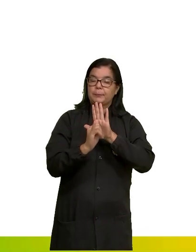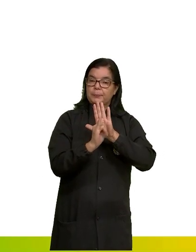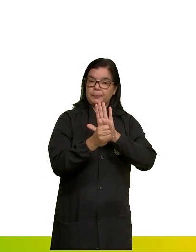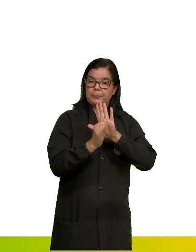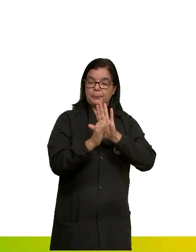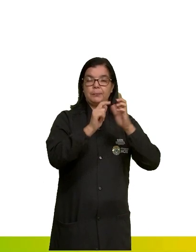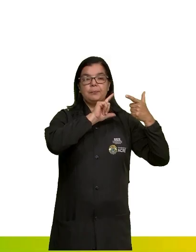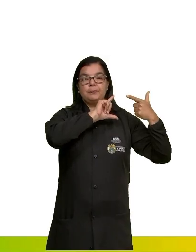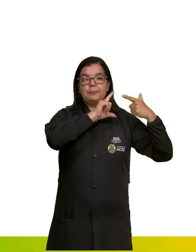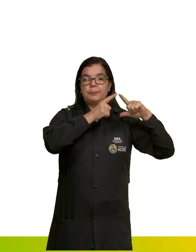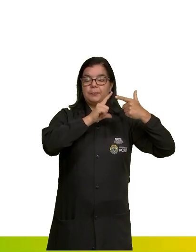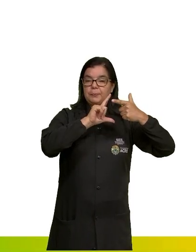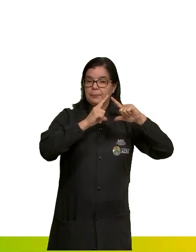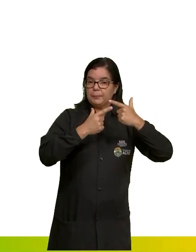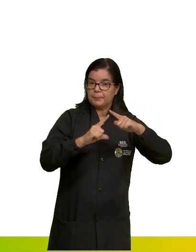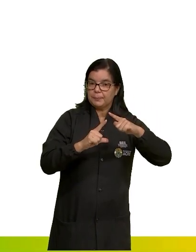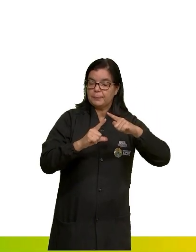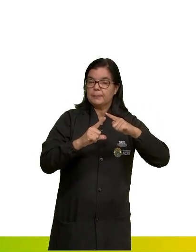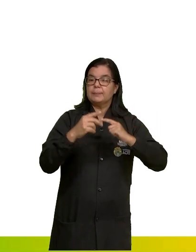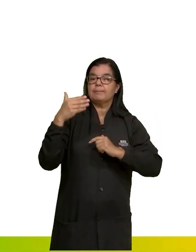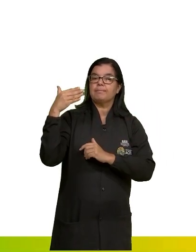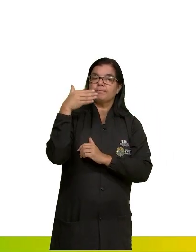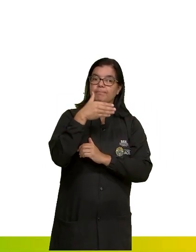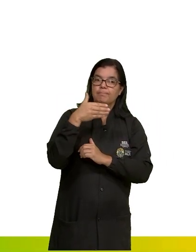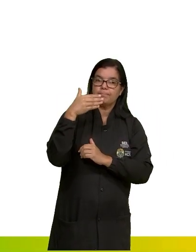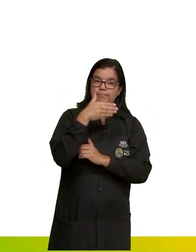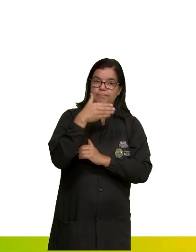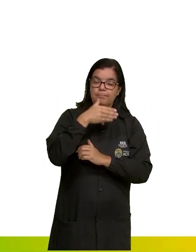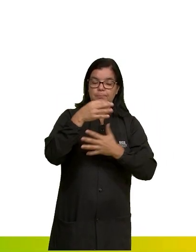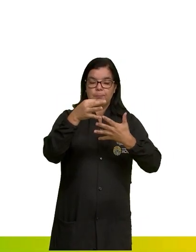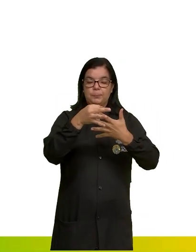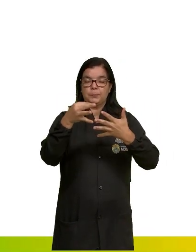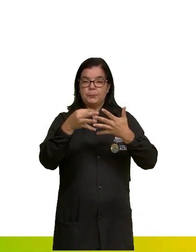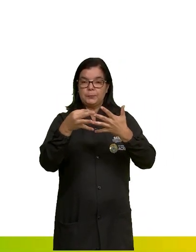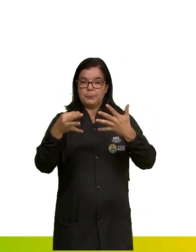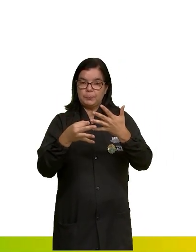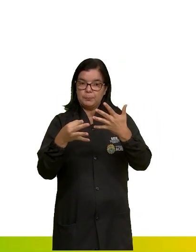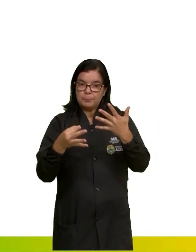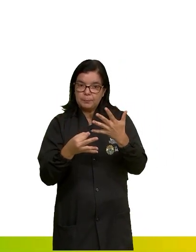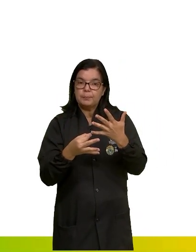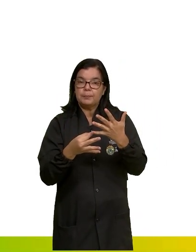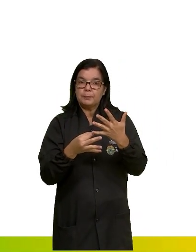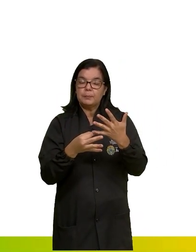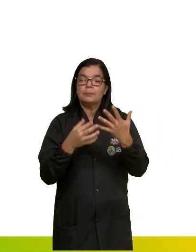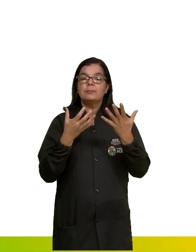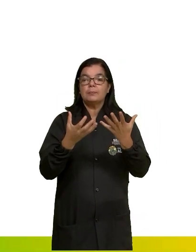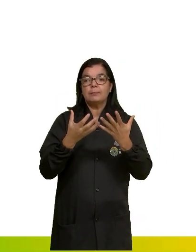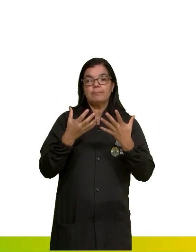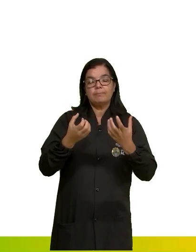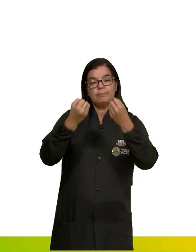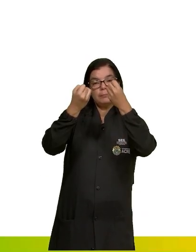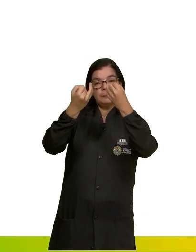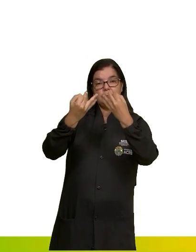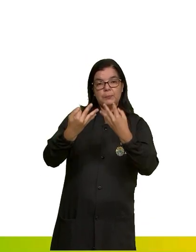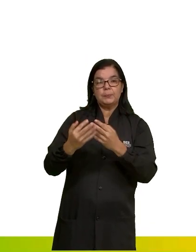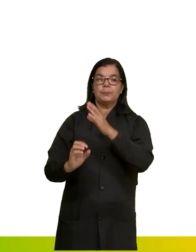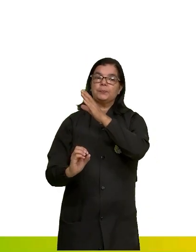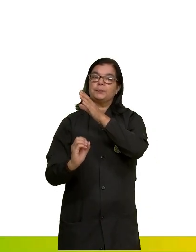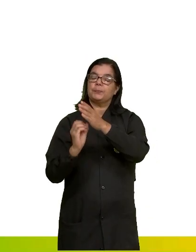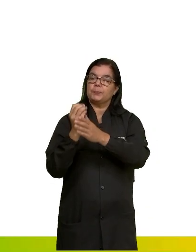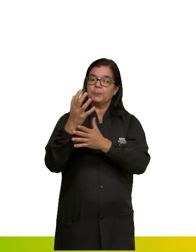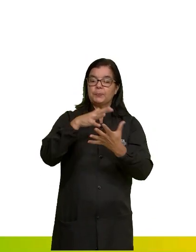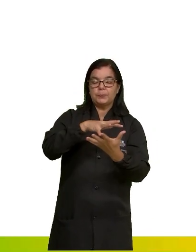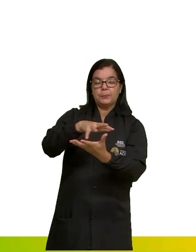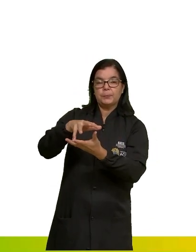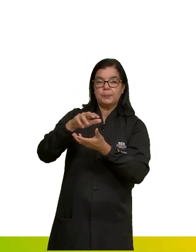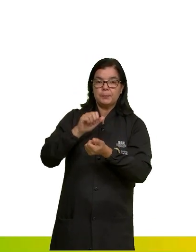de narrativas tradicionais, frequentemente com elementos sobrenaturais que buscam explicar